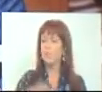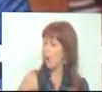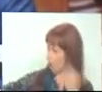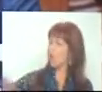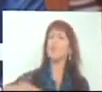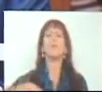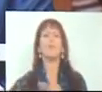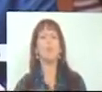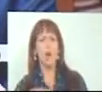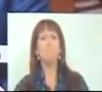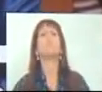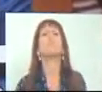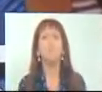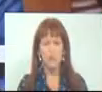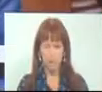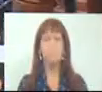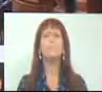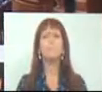nós. Política.